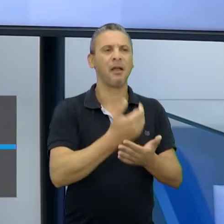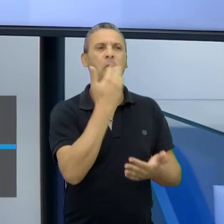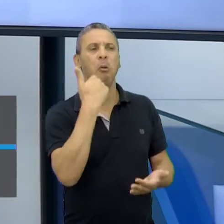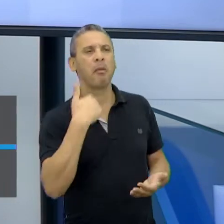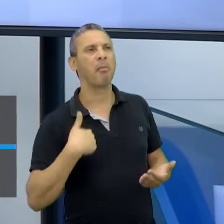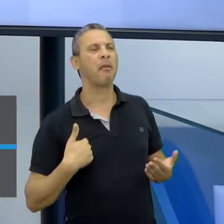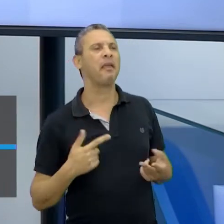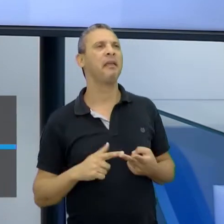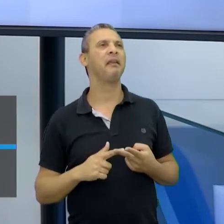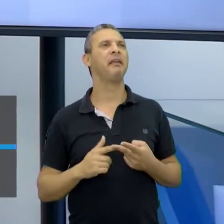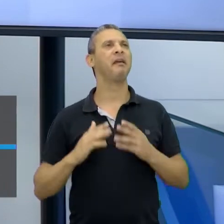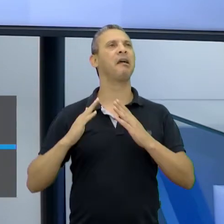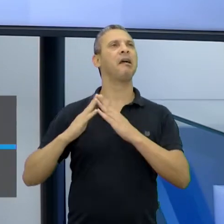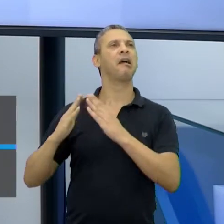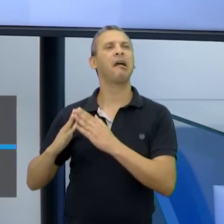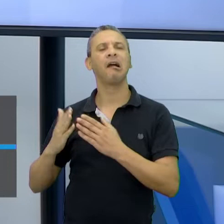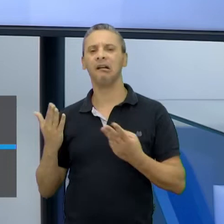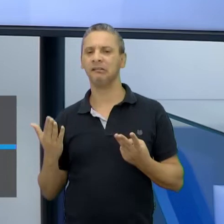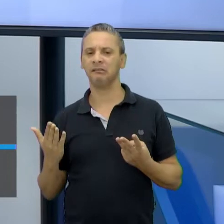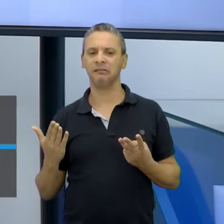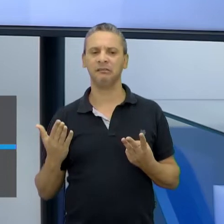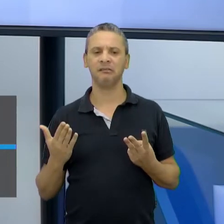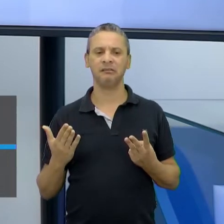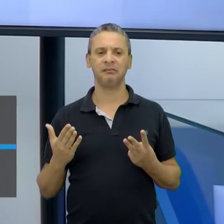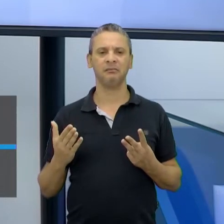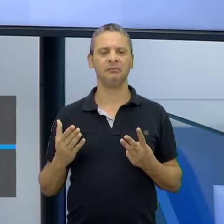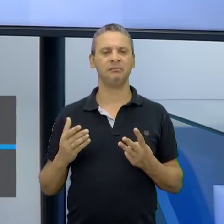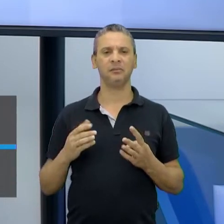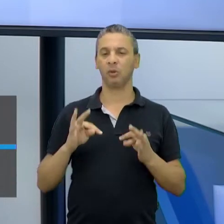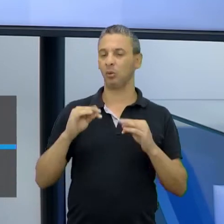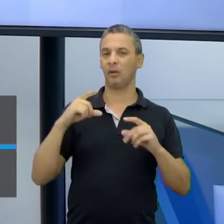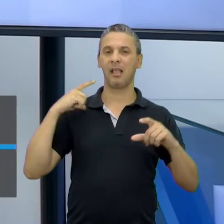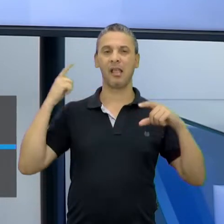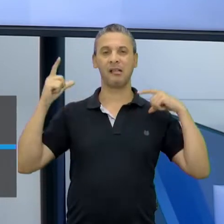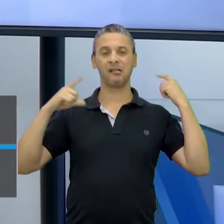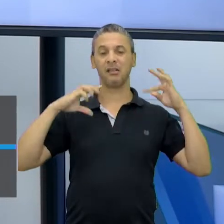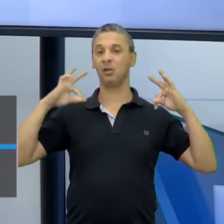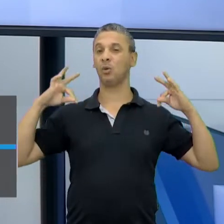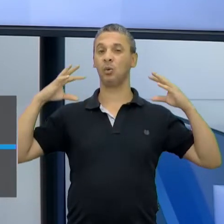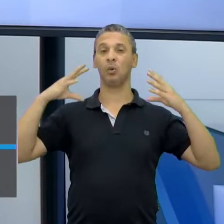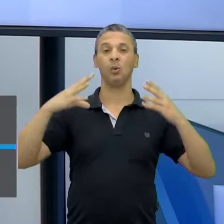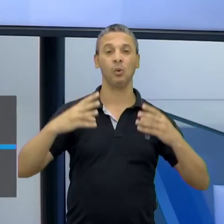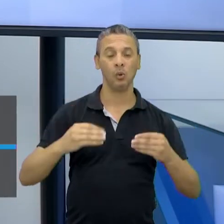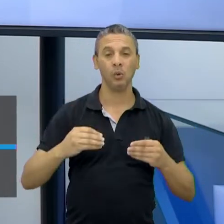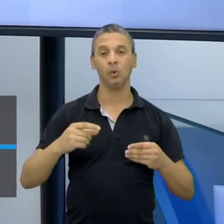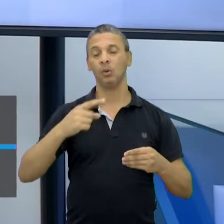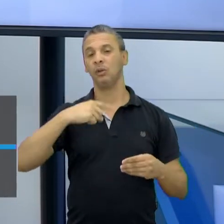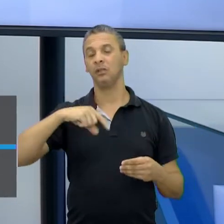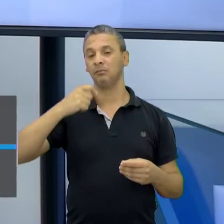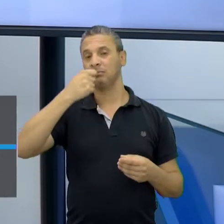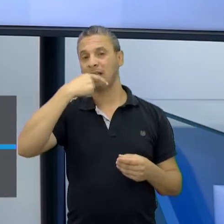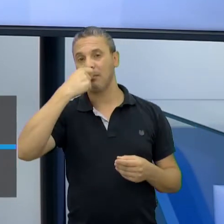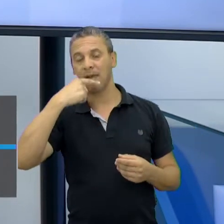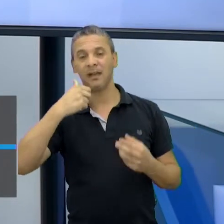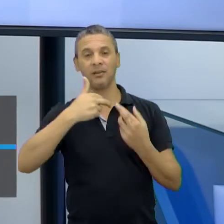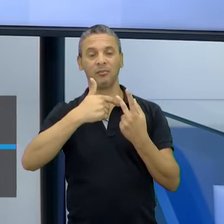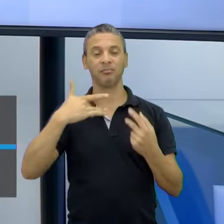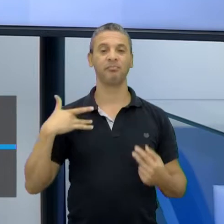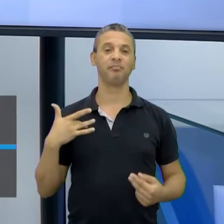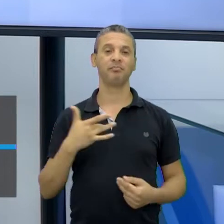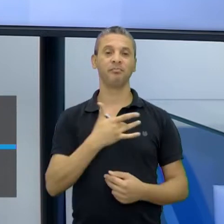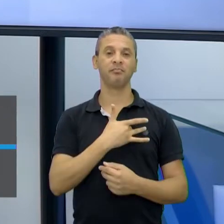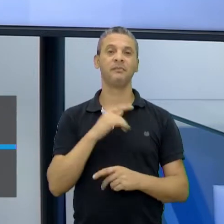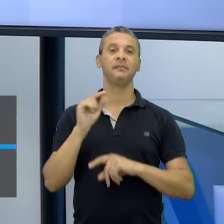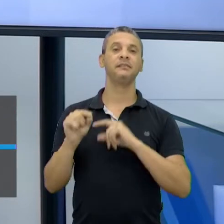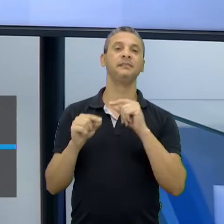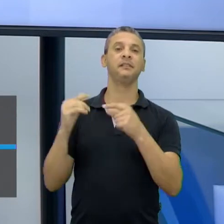alimentação, quem pagou nossa moradia, quem pagou nosso lazer, quem pagou nossos remédios, né, nossa saúde aí, quem